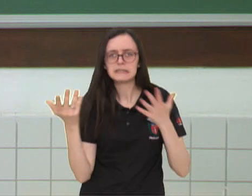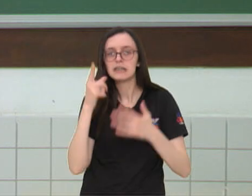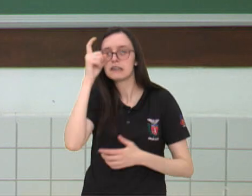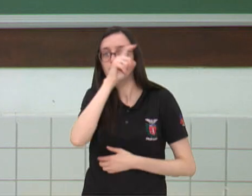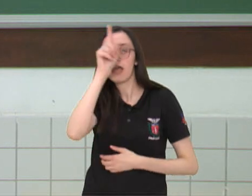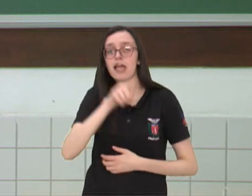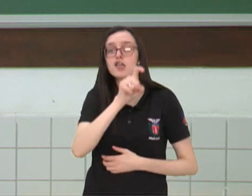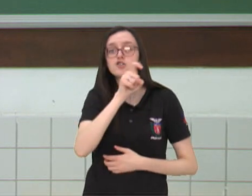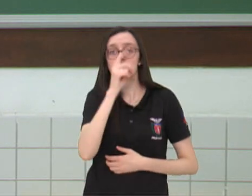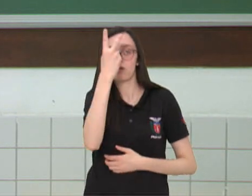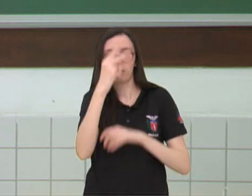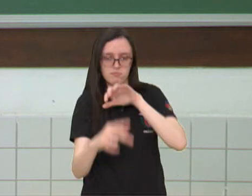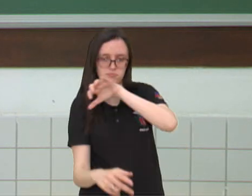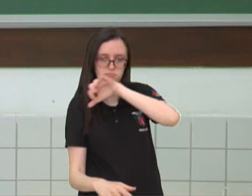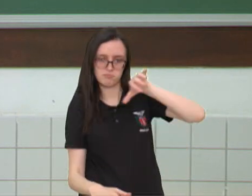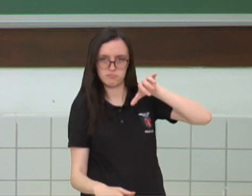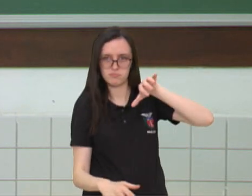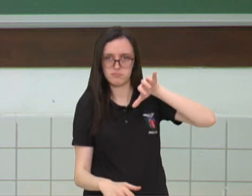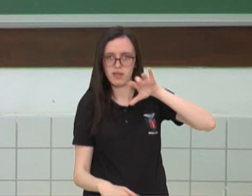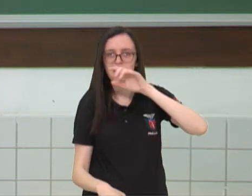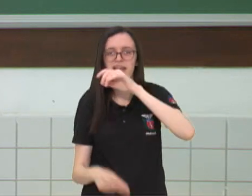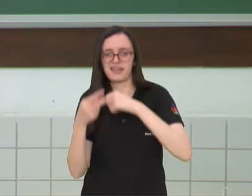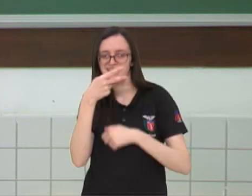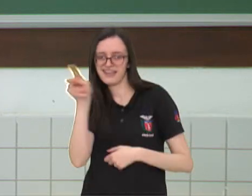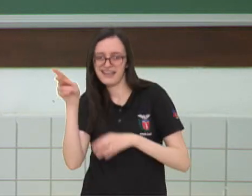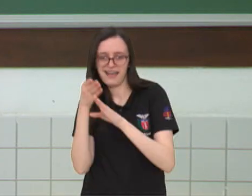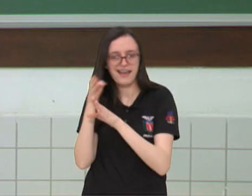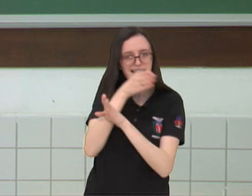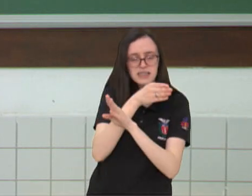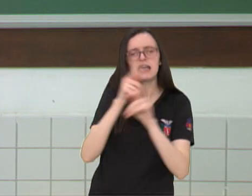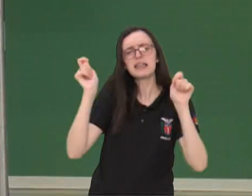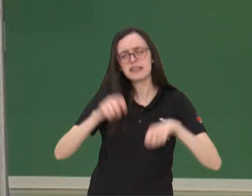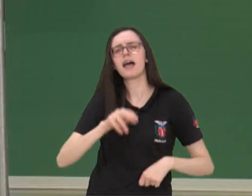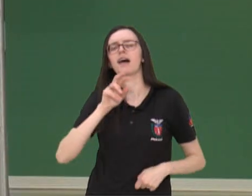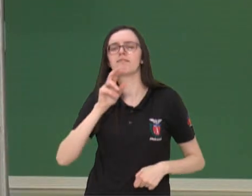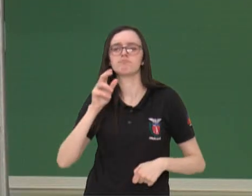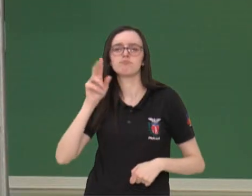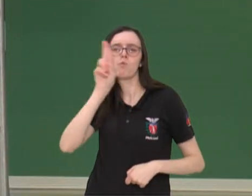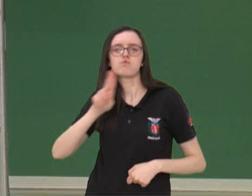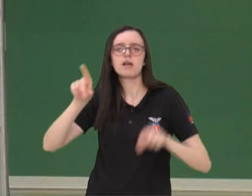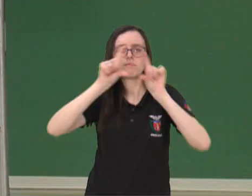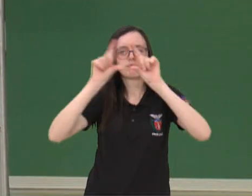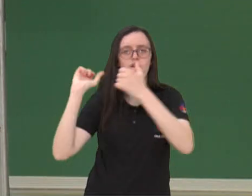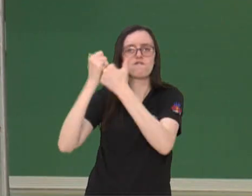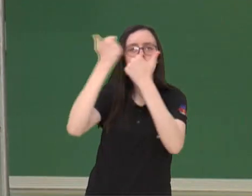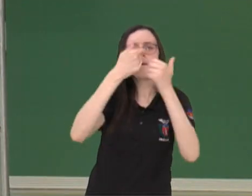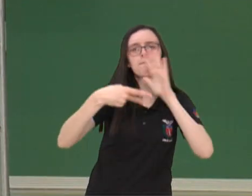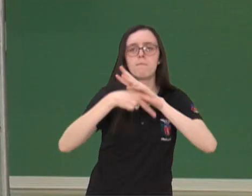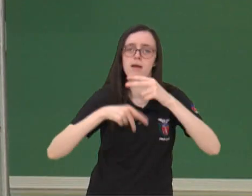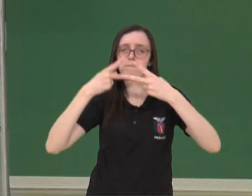isolar o x². Você pode resolver por Bhaskara também. Você vai encontrar o valor de delta negativo.